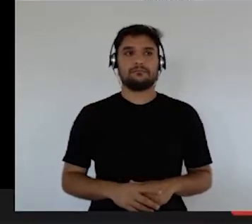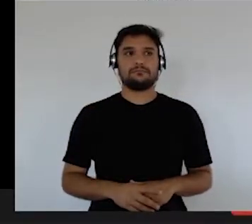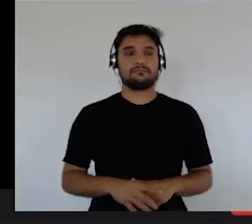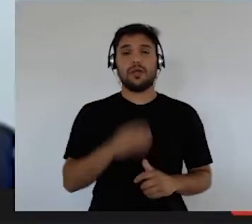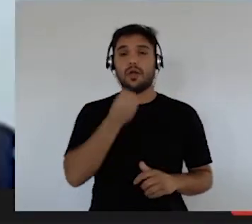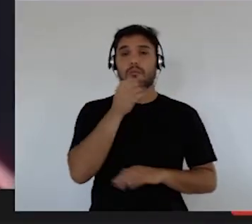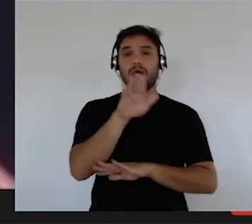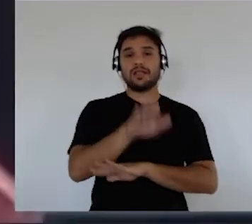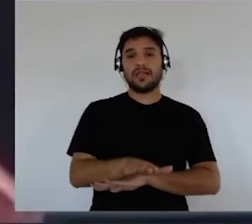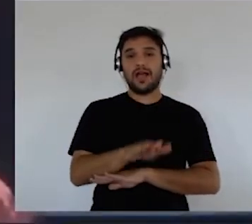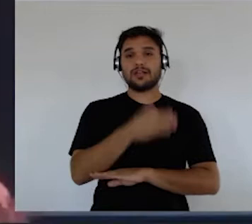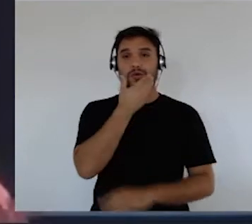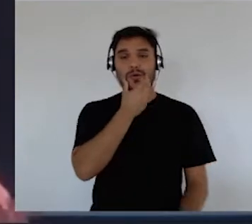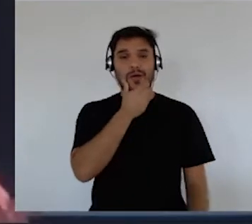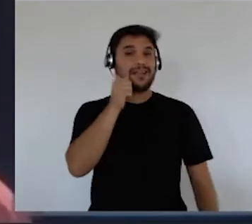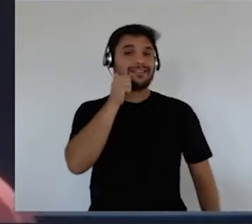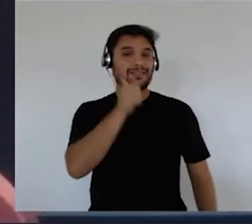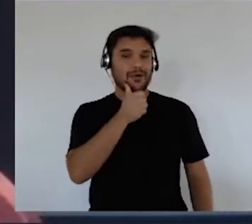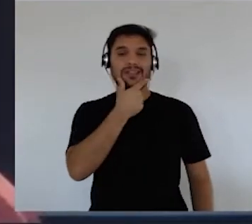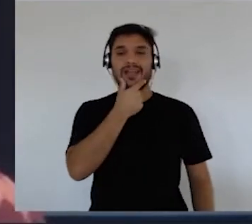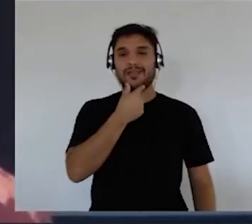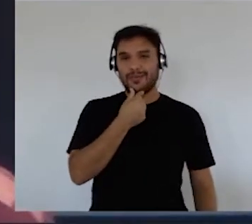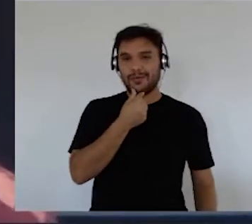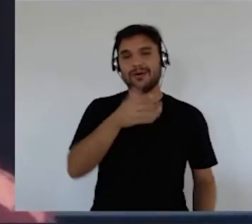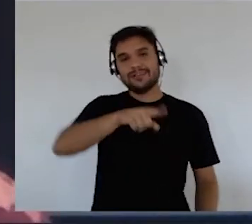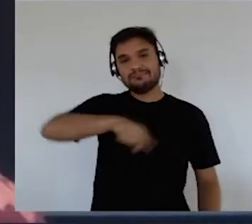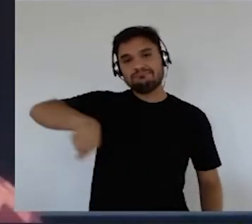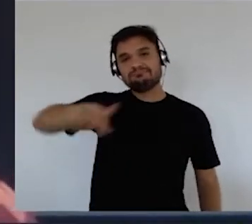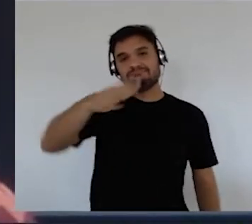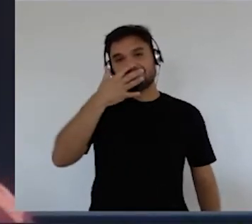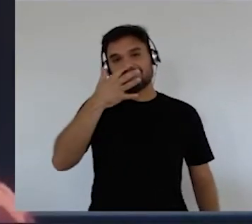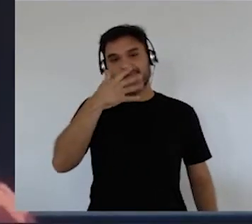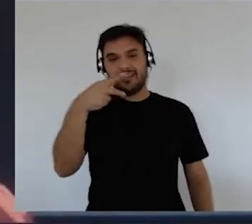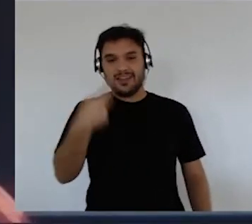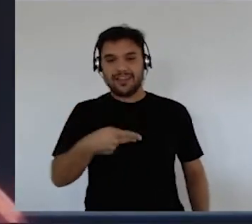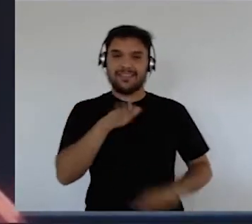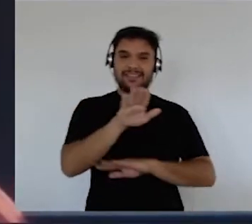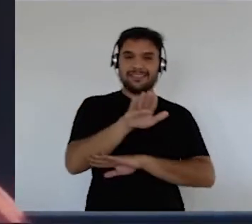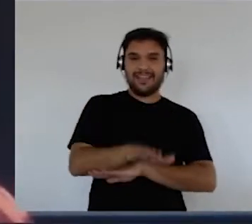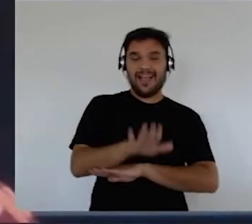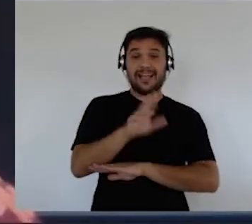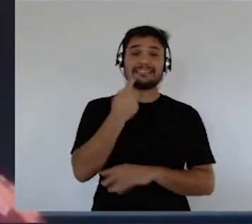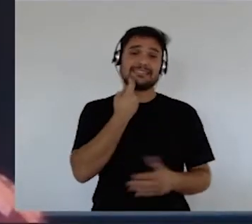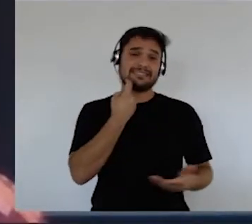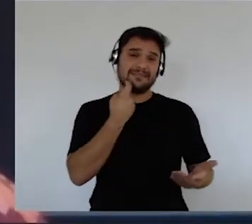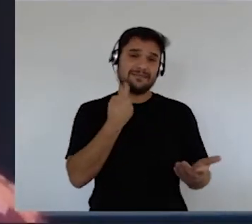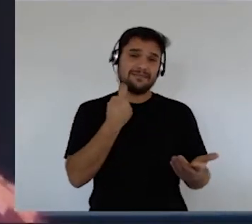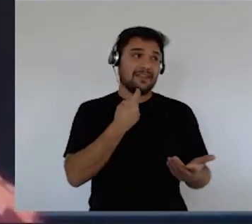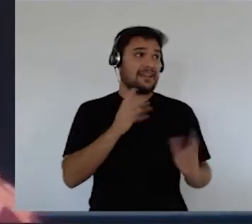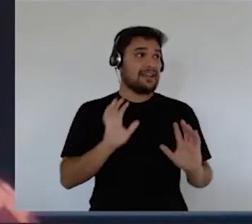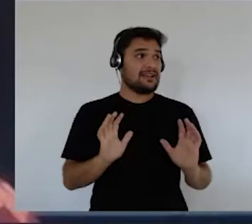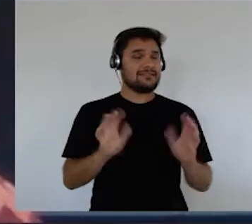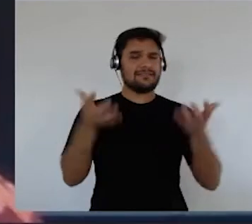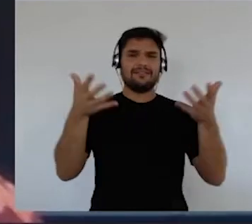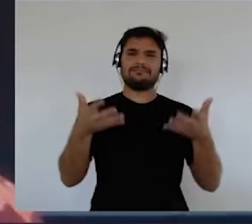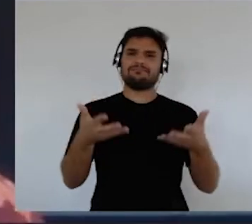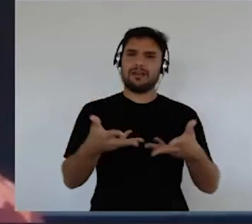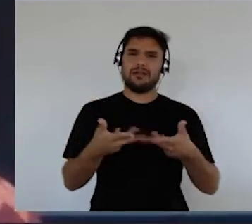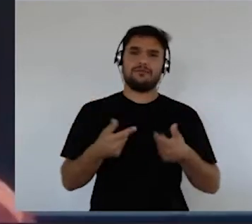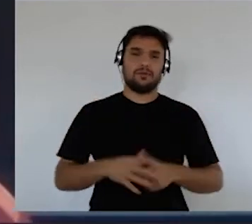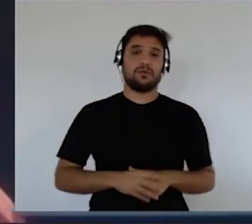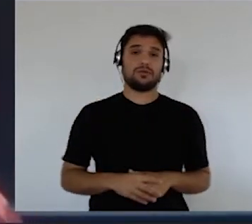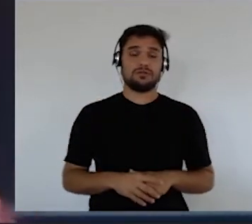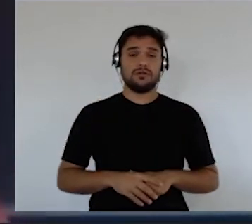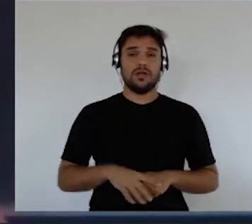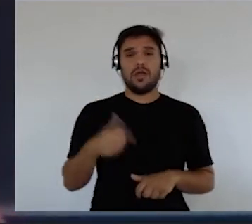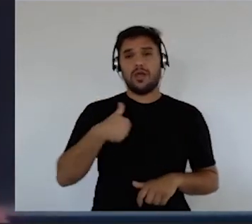Boa tarde a todas e a todos que estão nos acompanhando nessa tarde de sexta-feira, nesse evento incrível. Eu